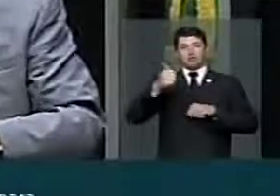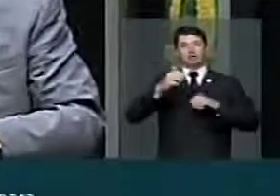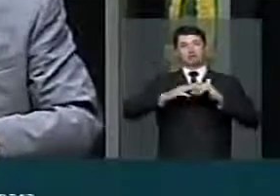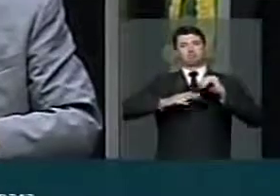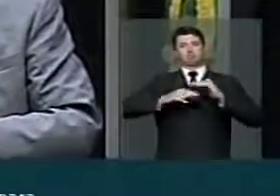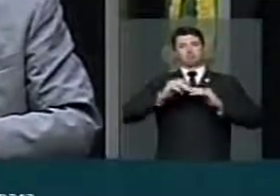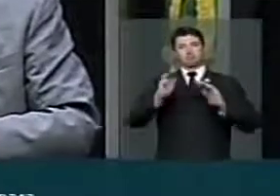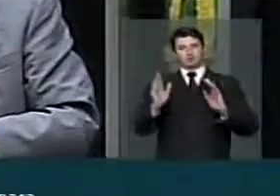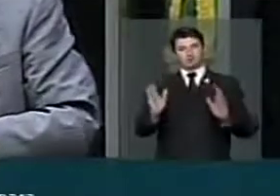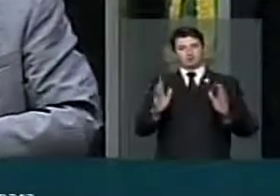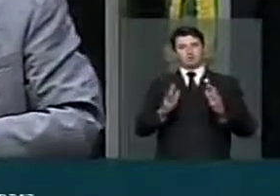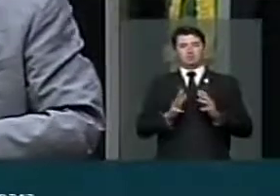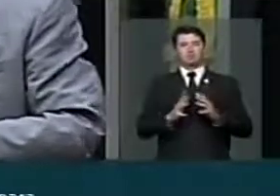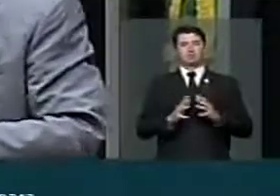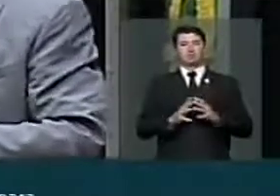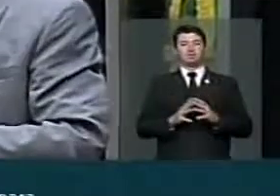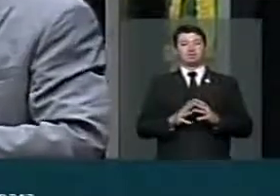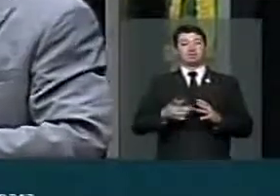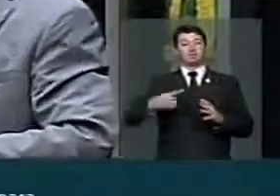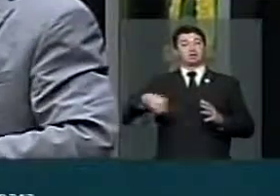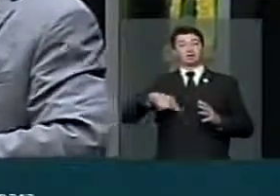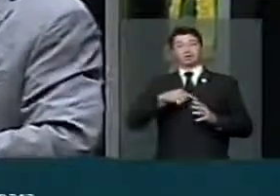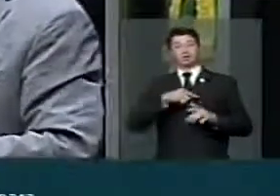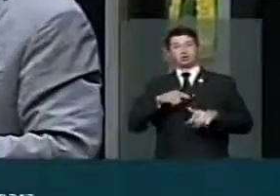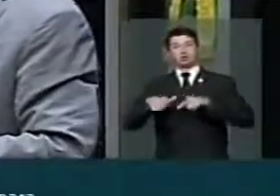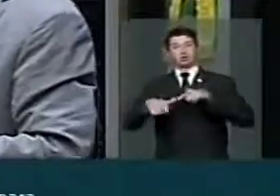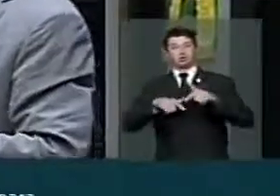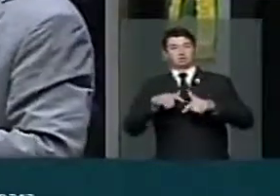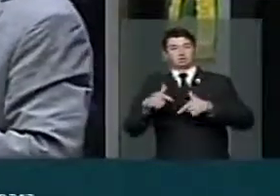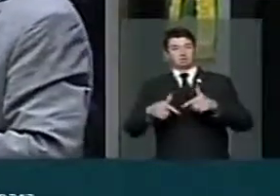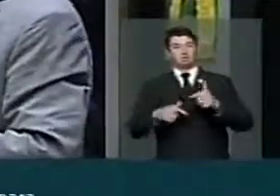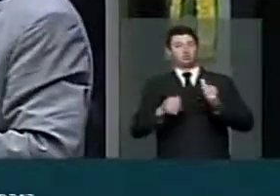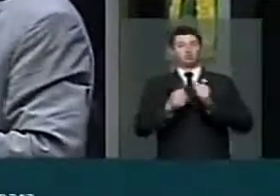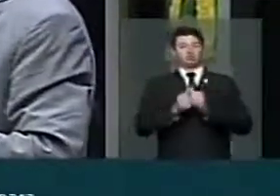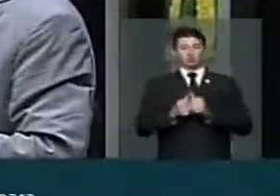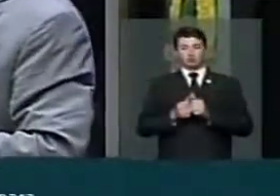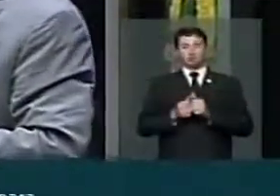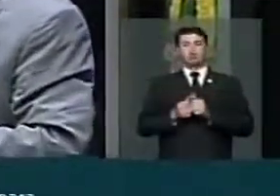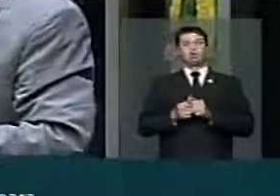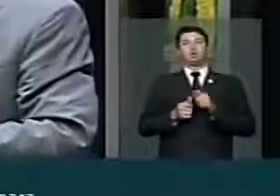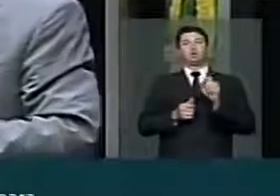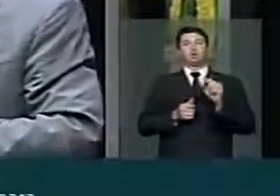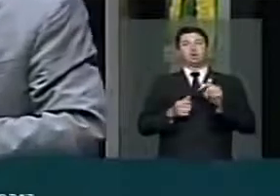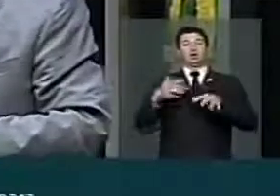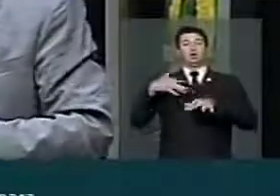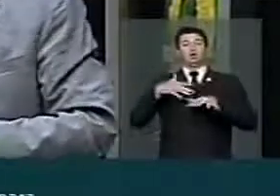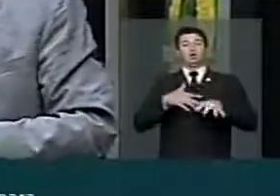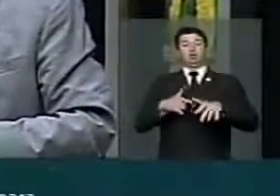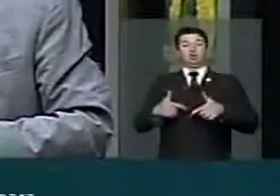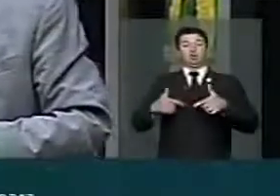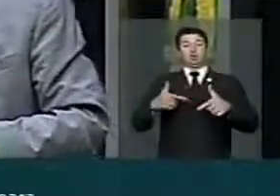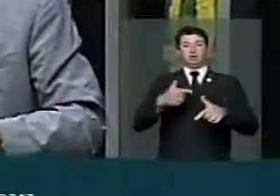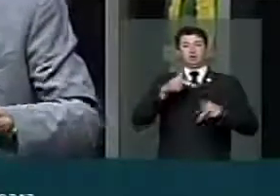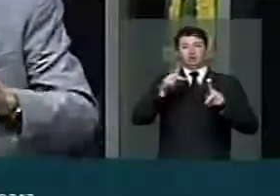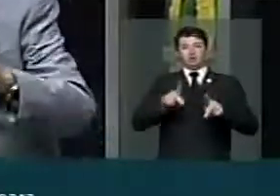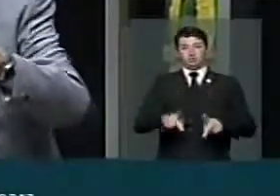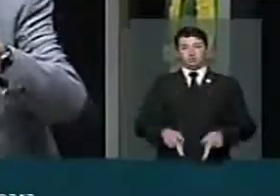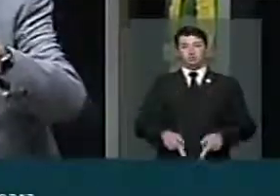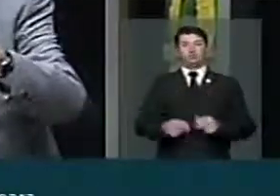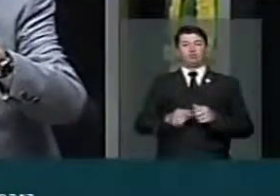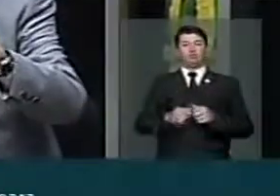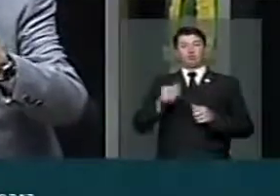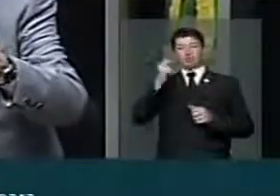competência. Nós trabalhamos junto também com o Movimento da Iniciativa Popular para